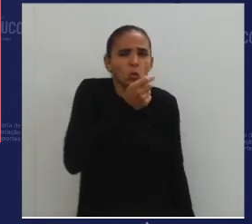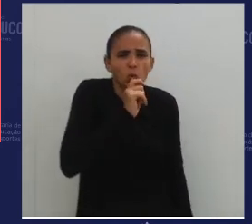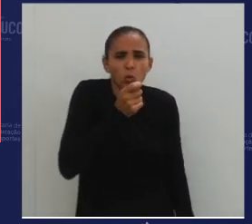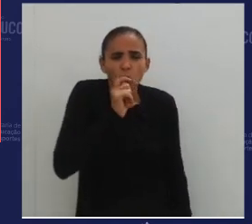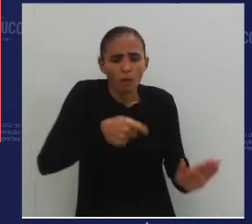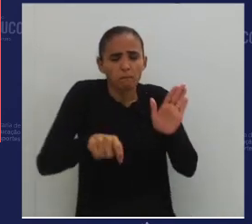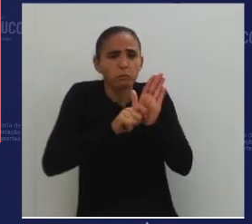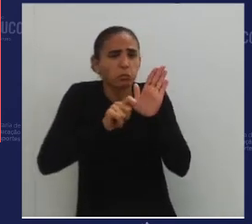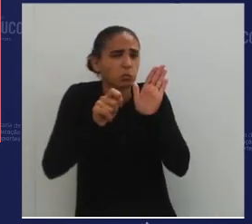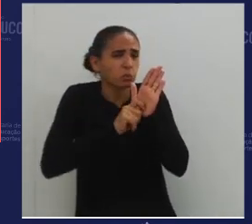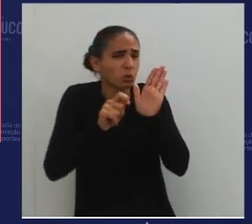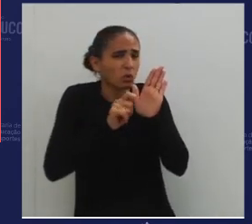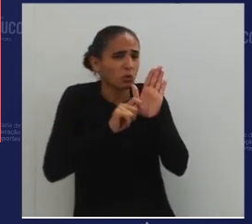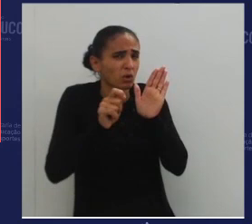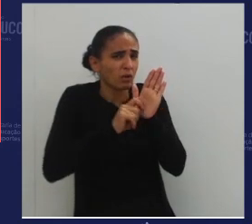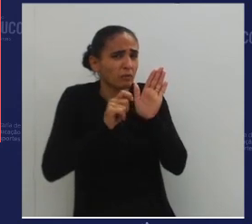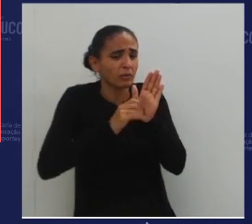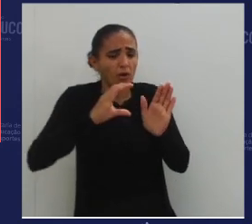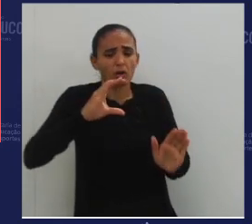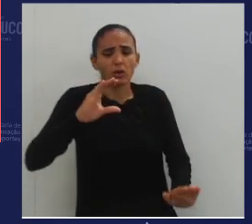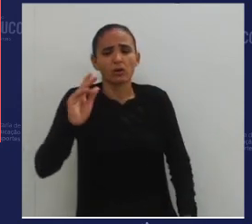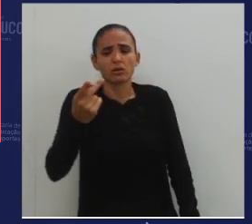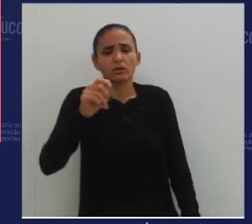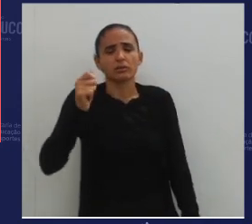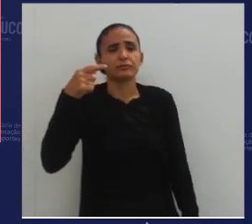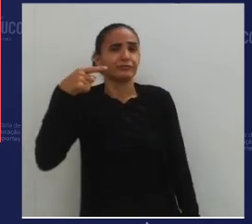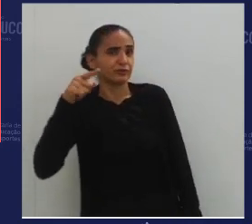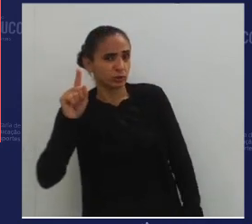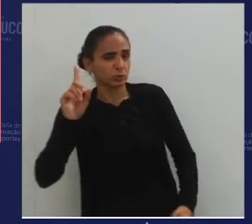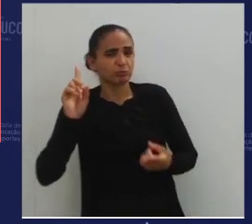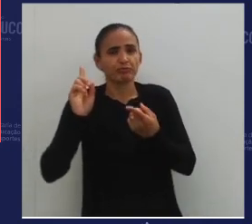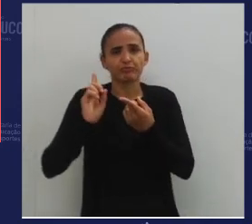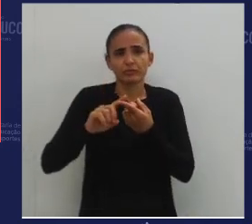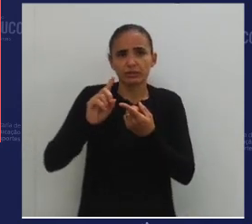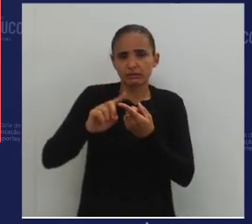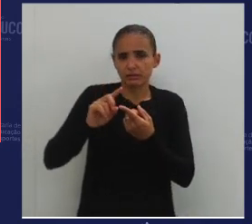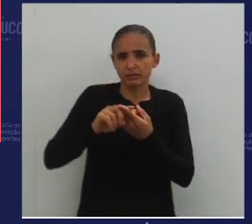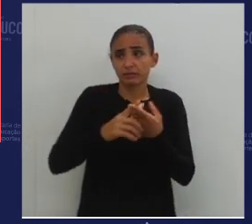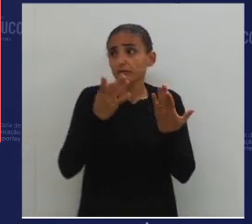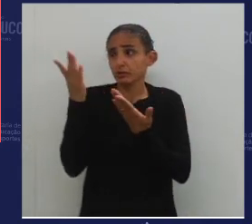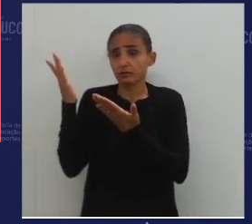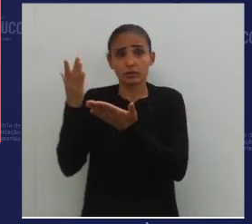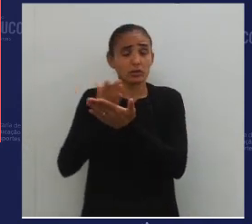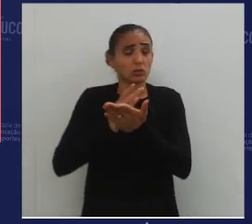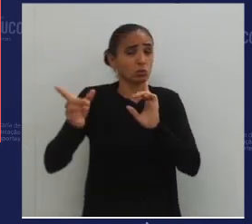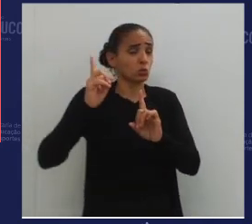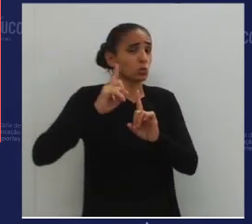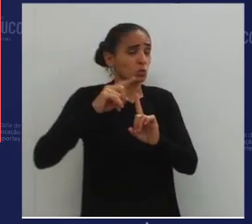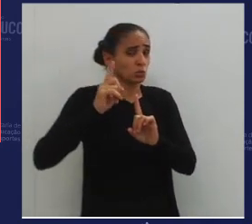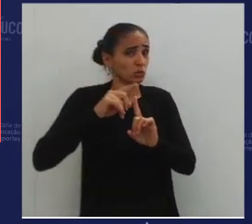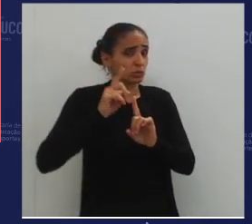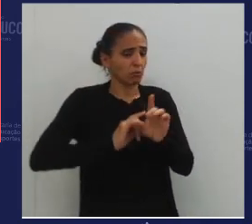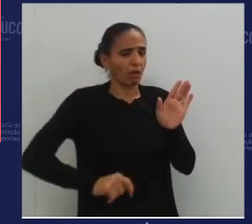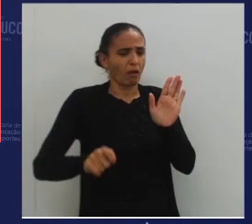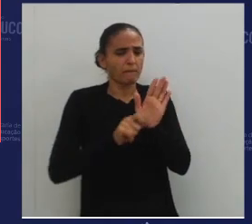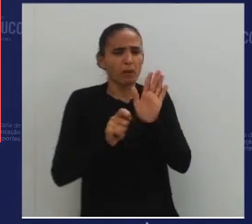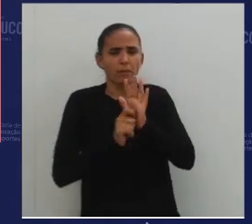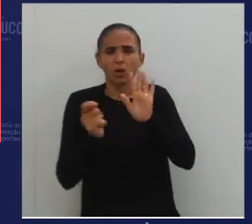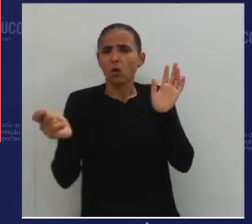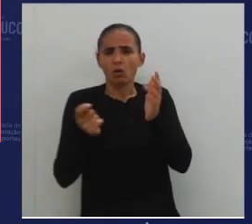maconha, tem o chamado chá ayahuasca e tem também a sava de Ignore, né? Que são drogas que